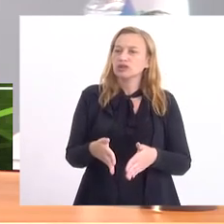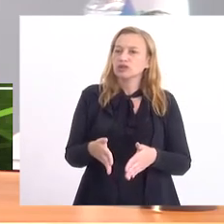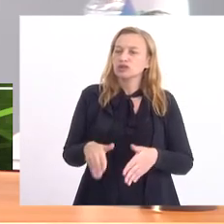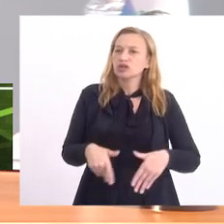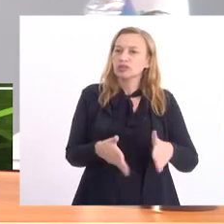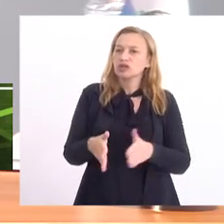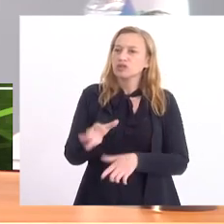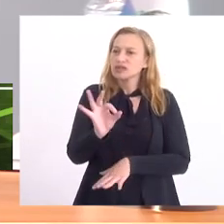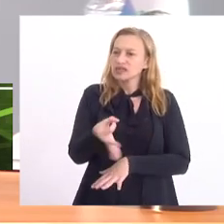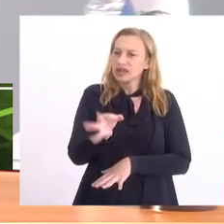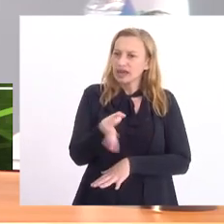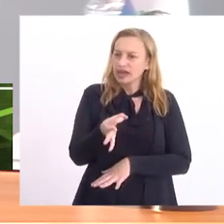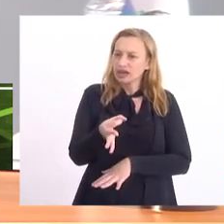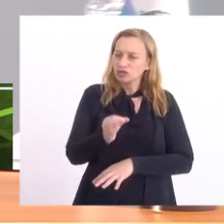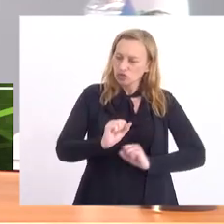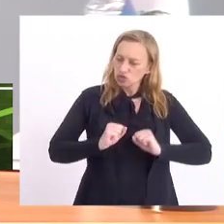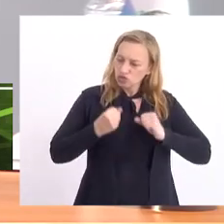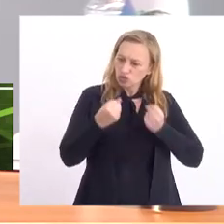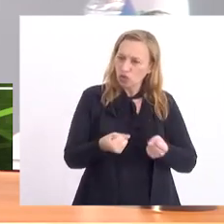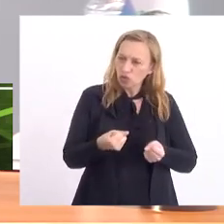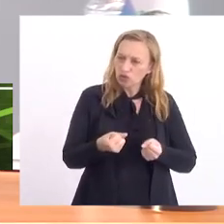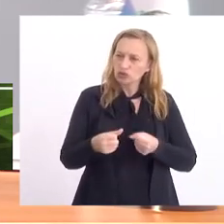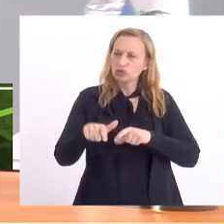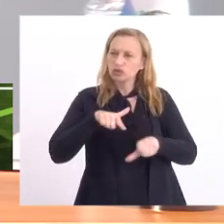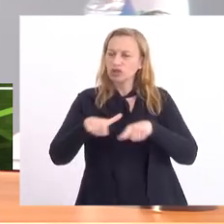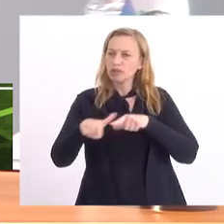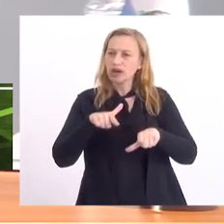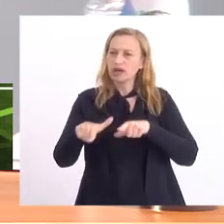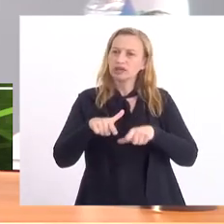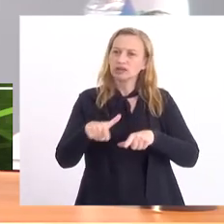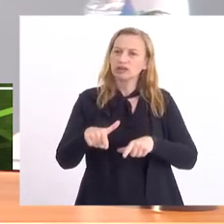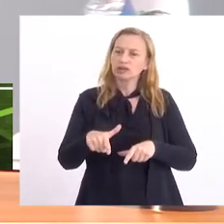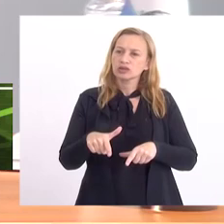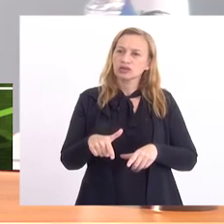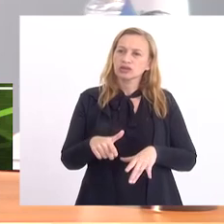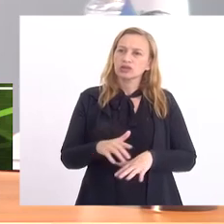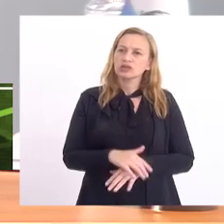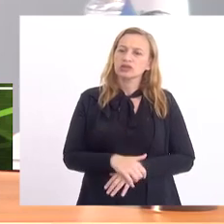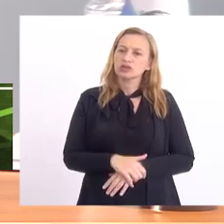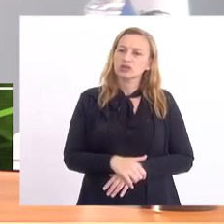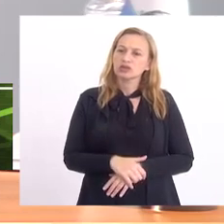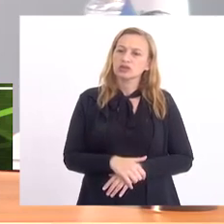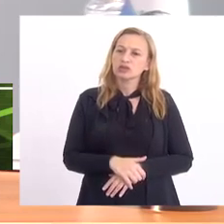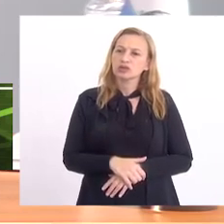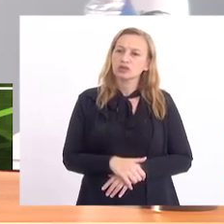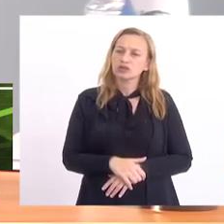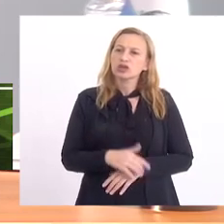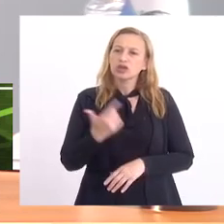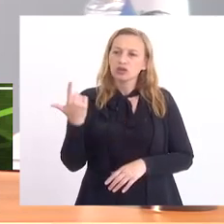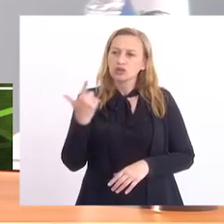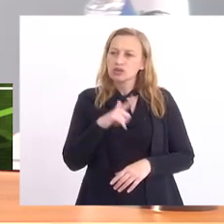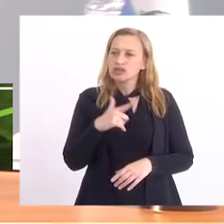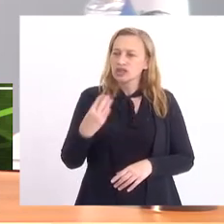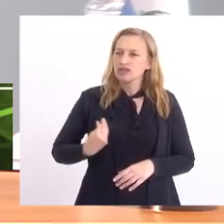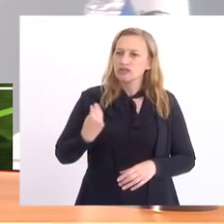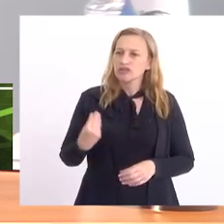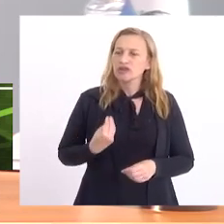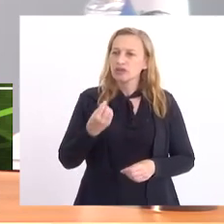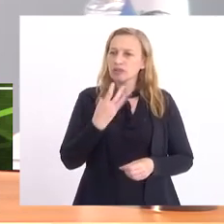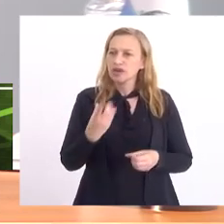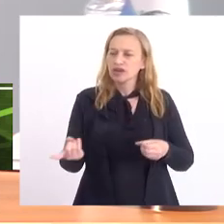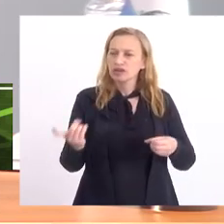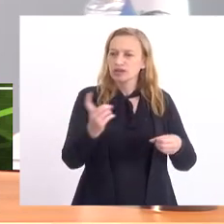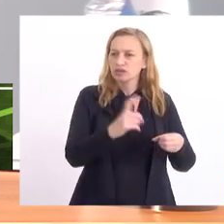direção correta, na direção do esforço, na direção do trabalho, e que isso se reverbere